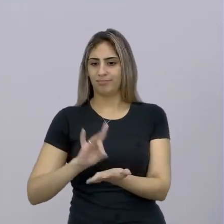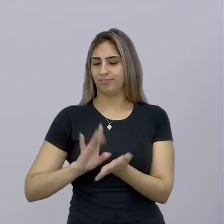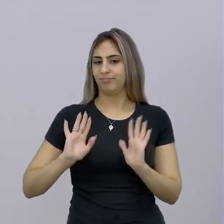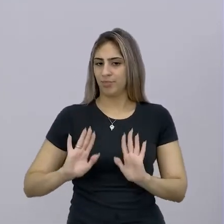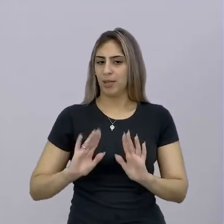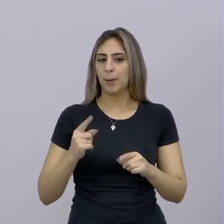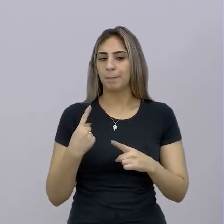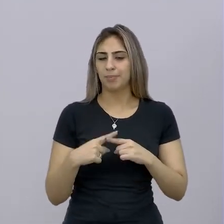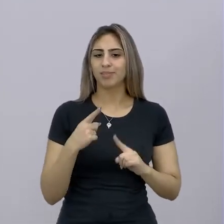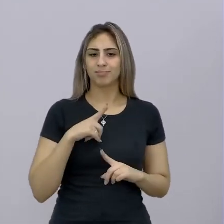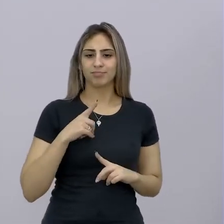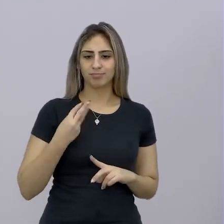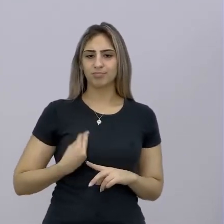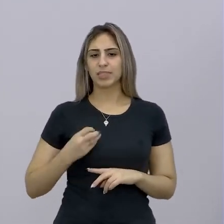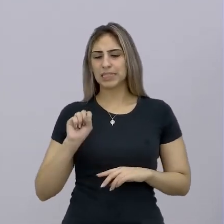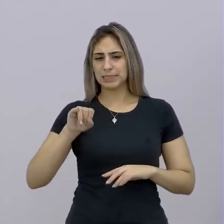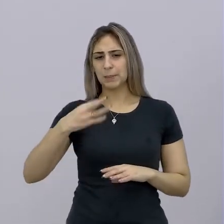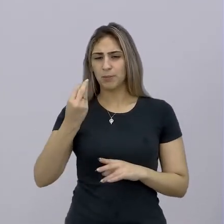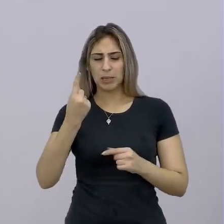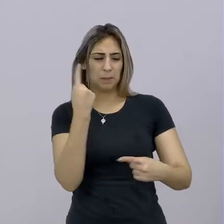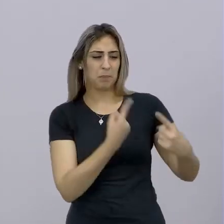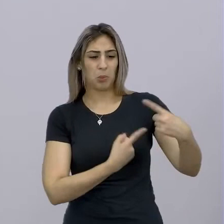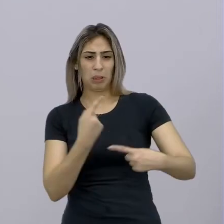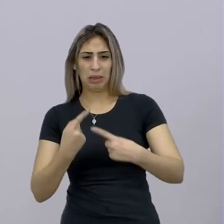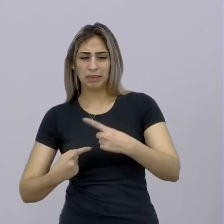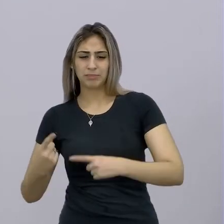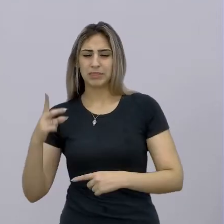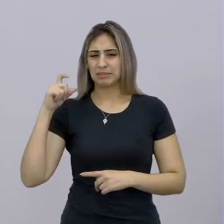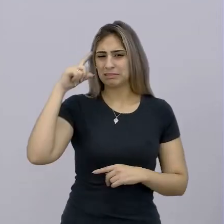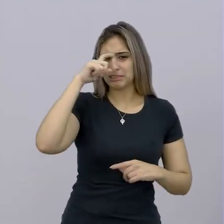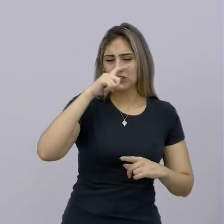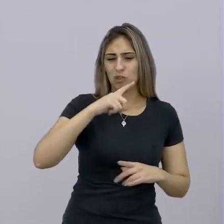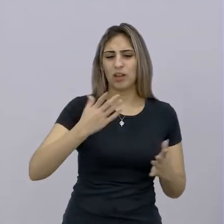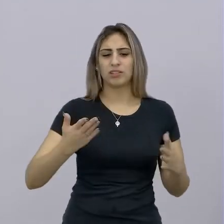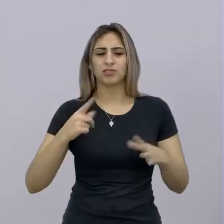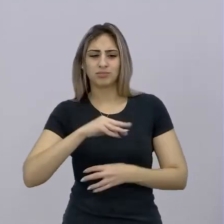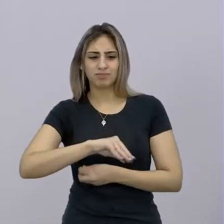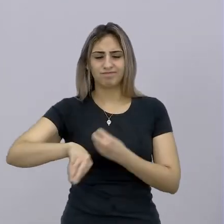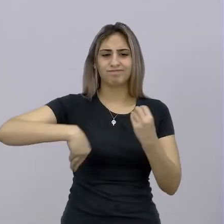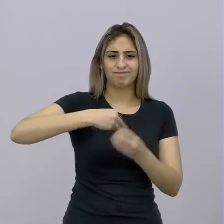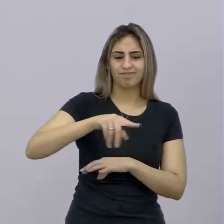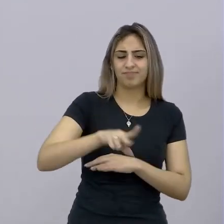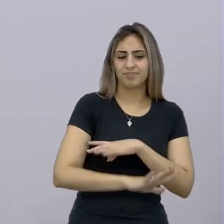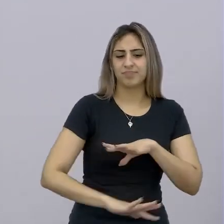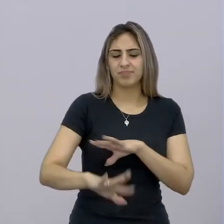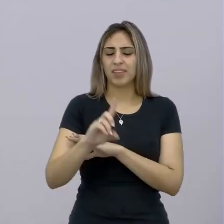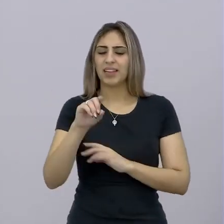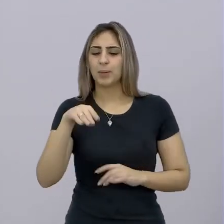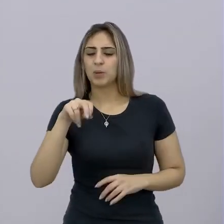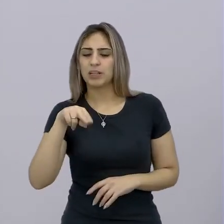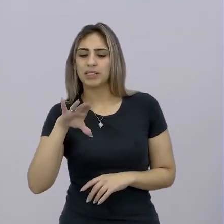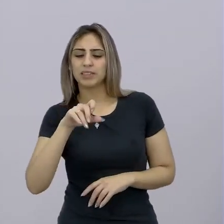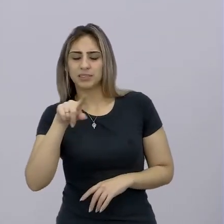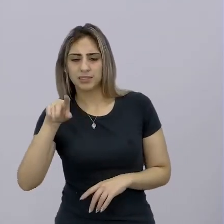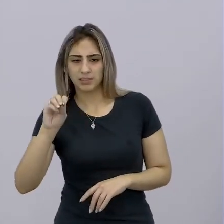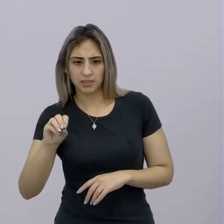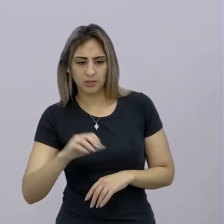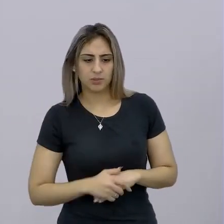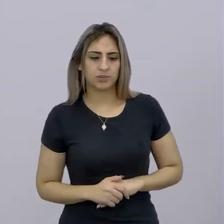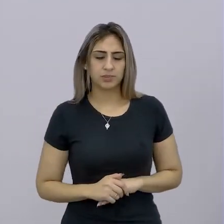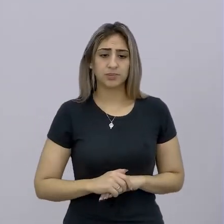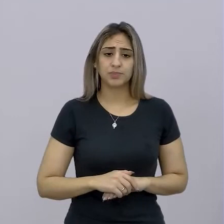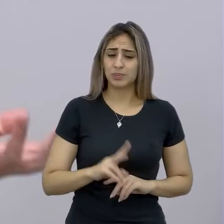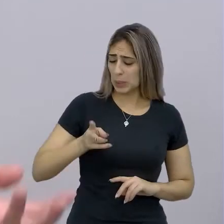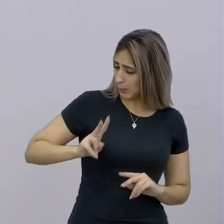porque haveria assim, muita polêmica, muita divergência em torno dessa denominação, né?